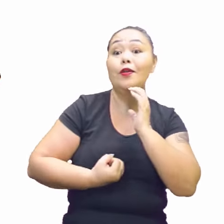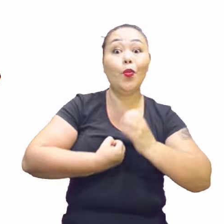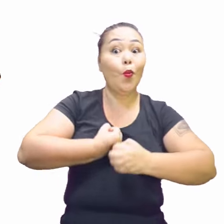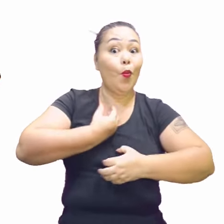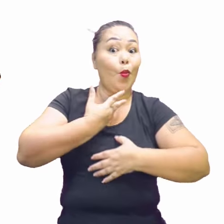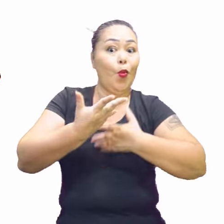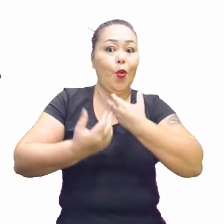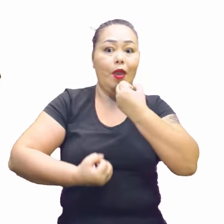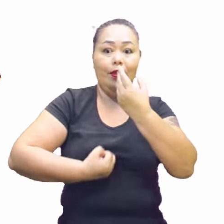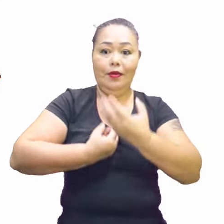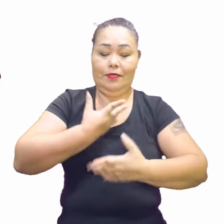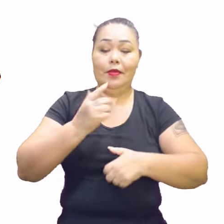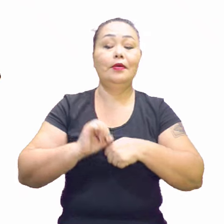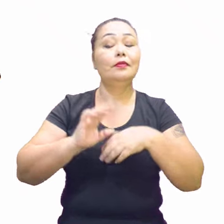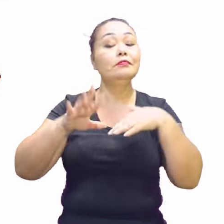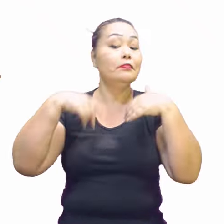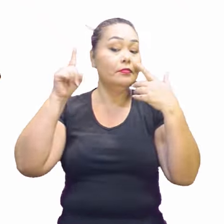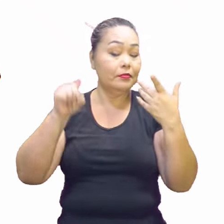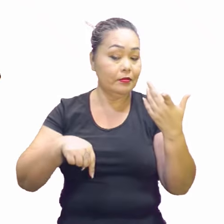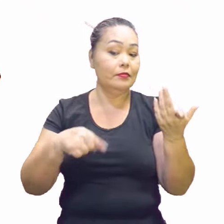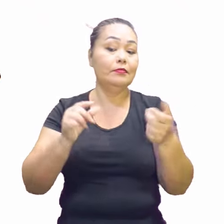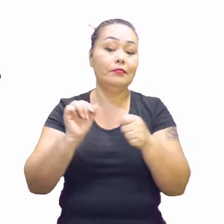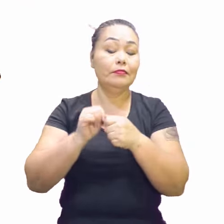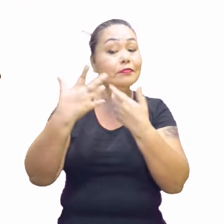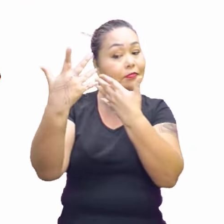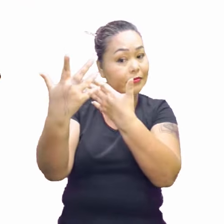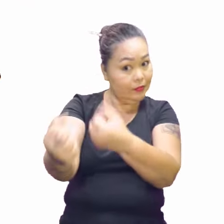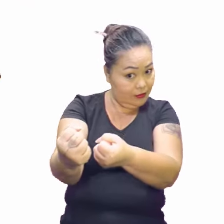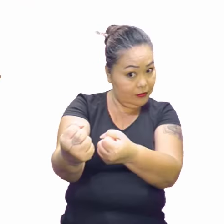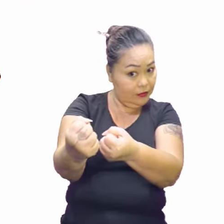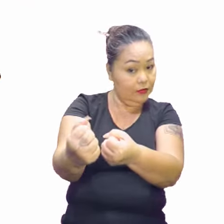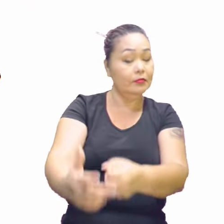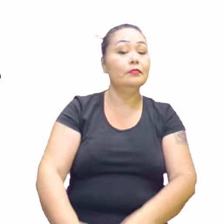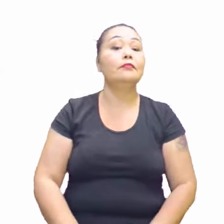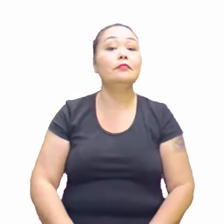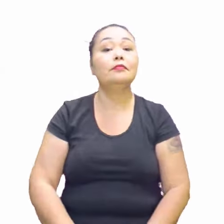poema, no caso, são aceitas.